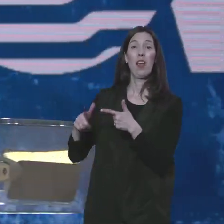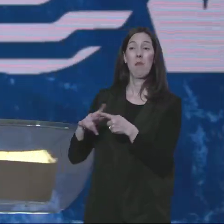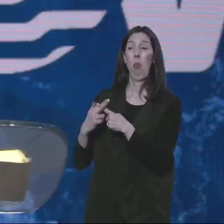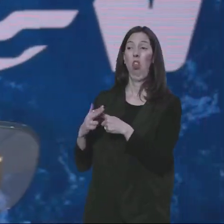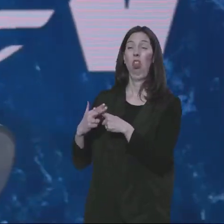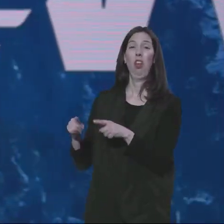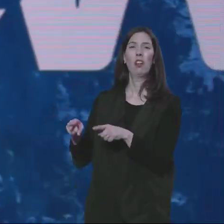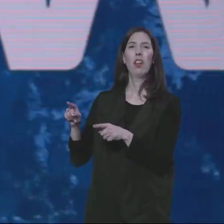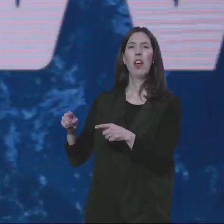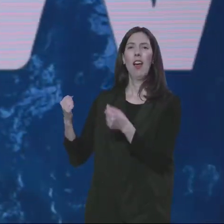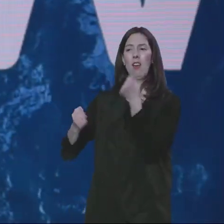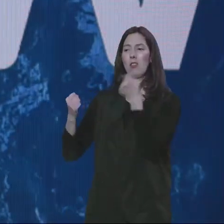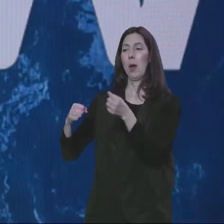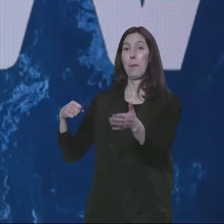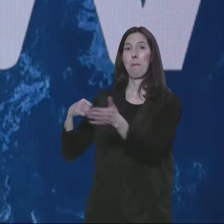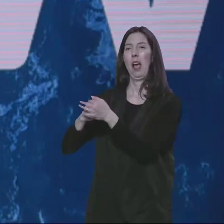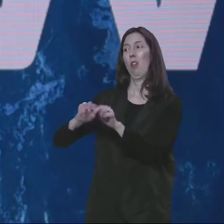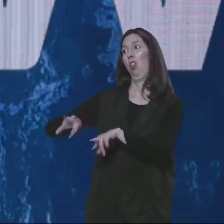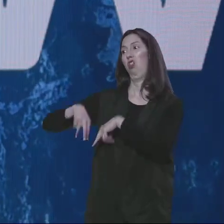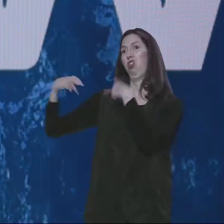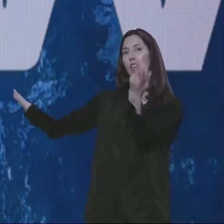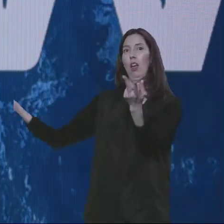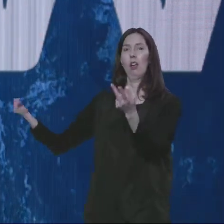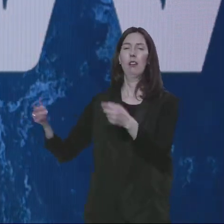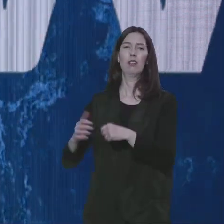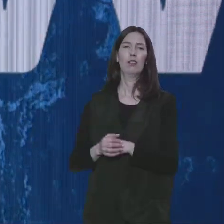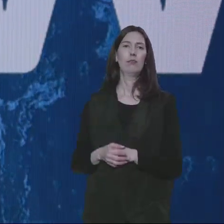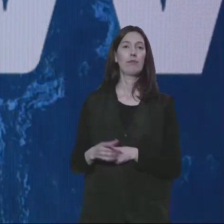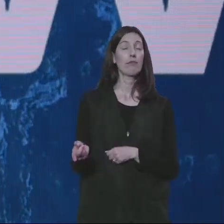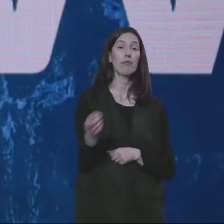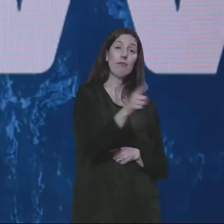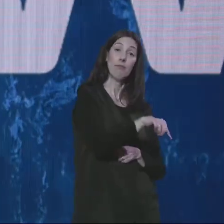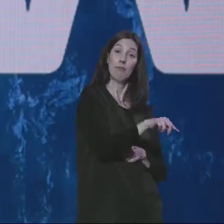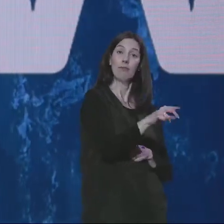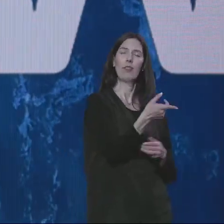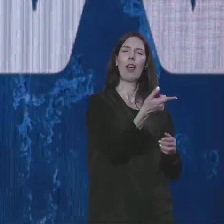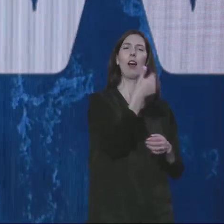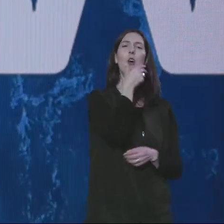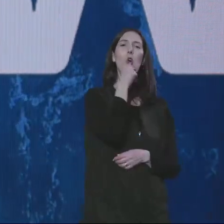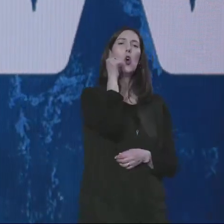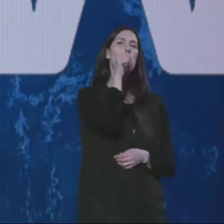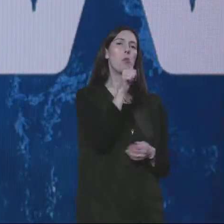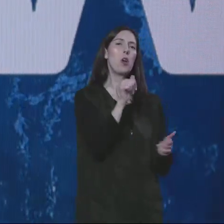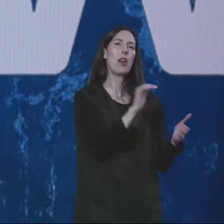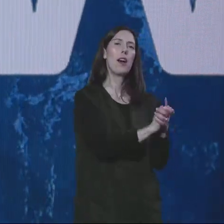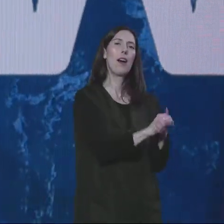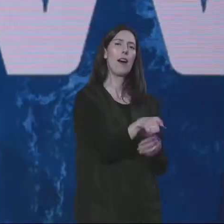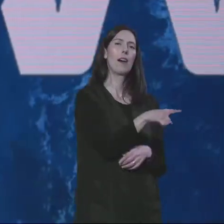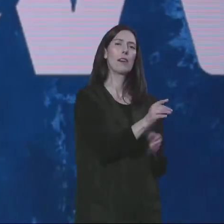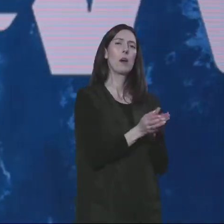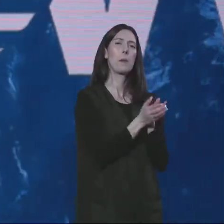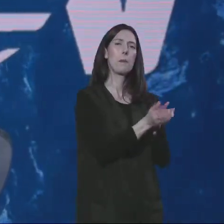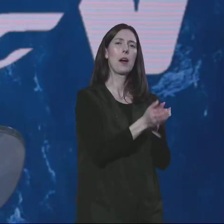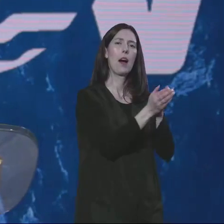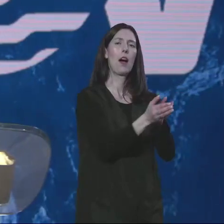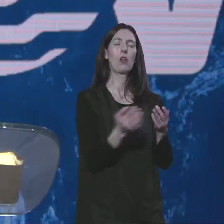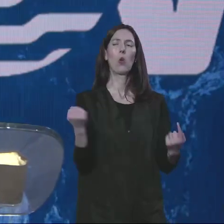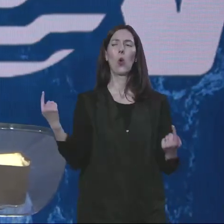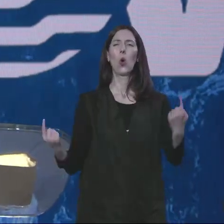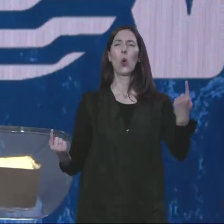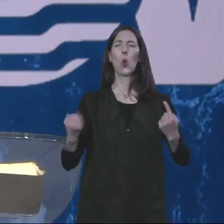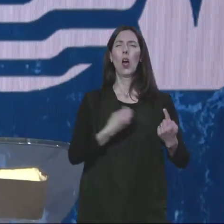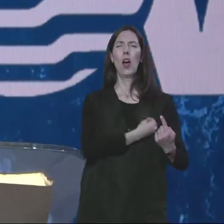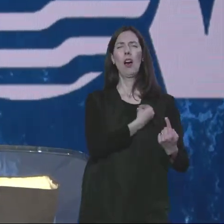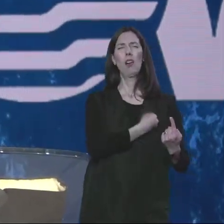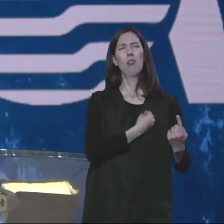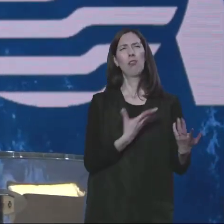Mas, não, tem esse casal com o iate, colecionando conchas. E aí é interessante que a perspectiva